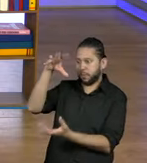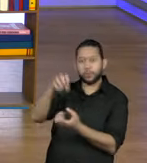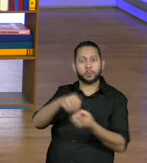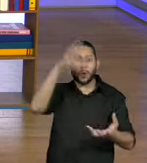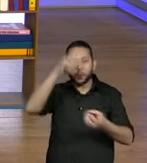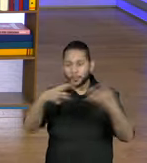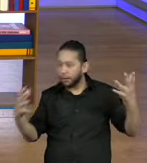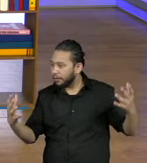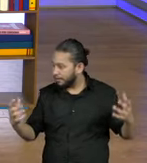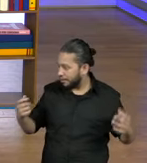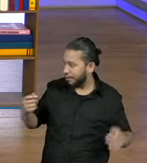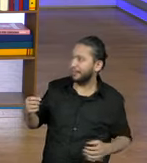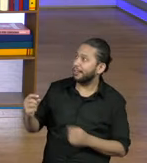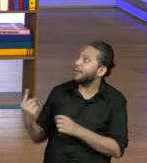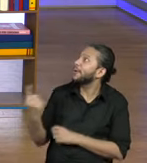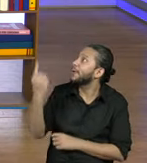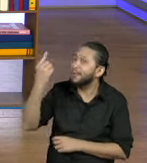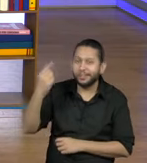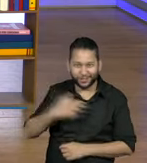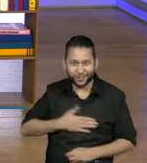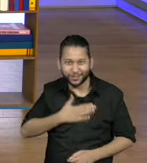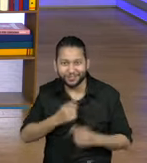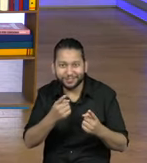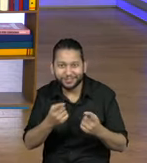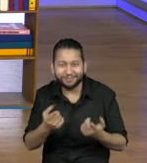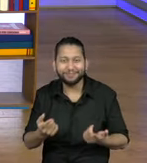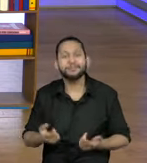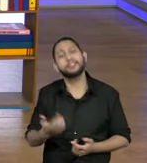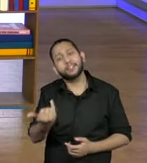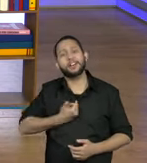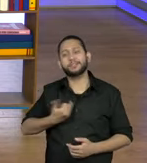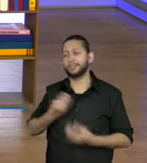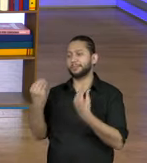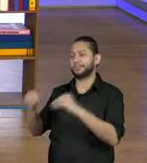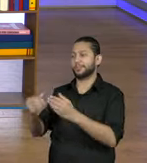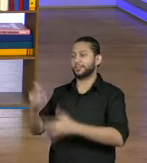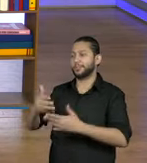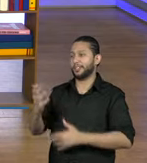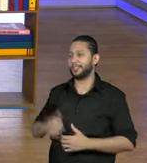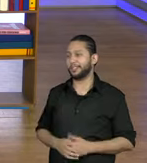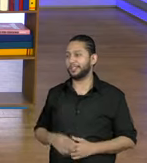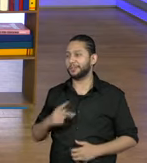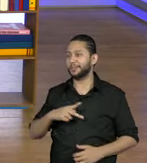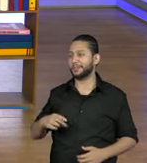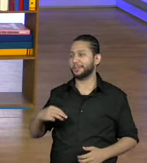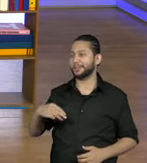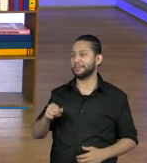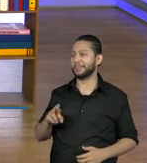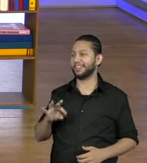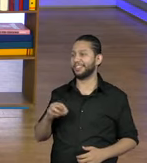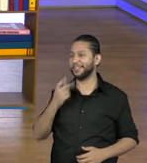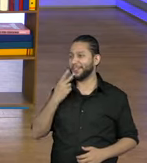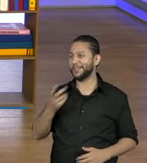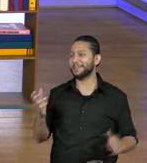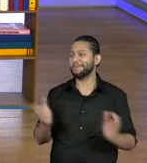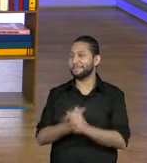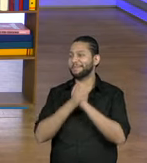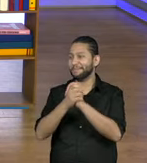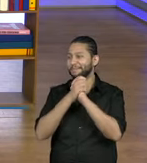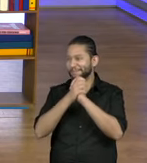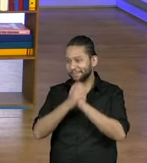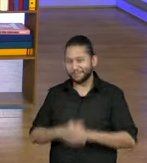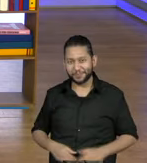aí, galera? O que vocês acharam de tudo isso? Manda aqui para mim. Olha, a professora Márcia está falando parabéns. A